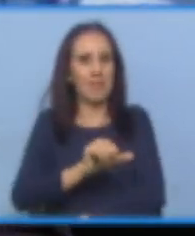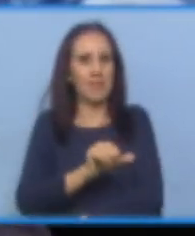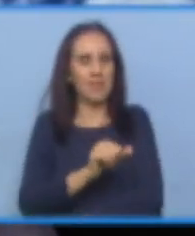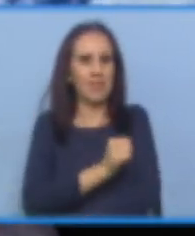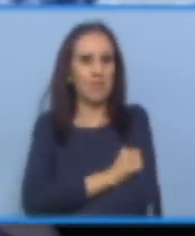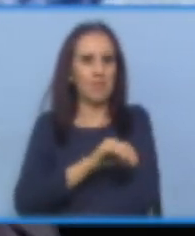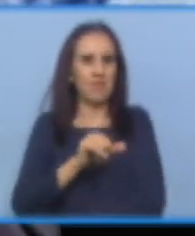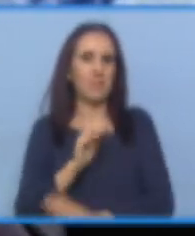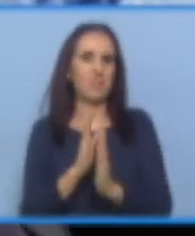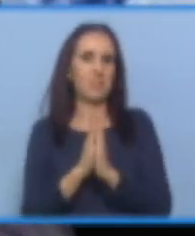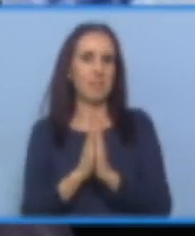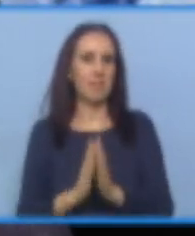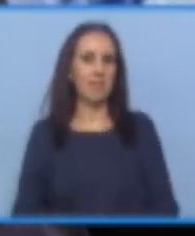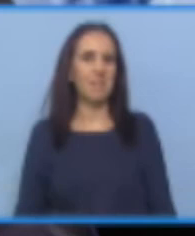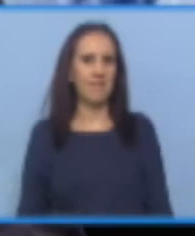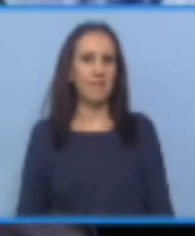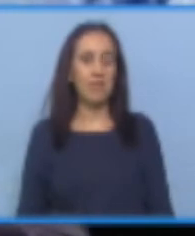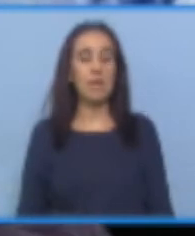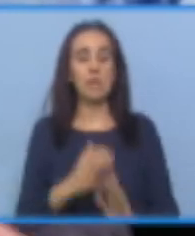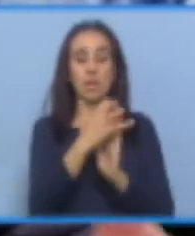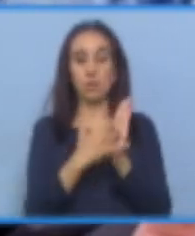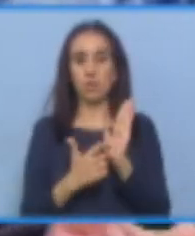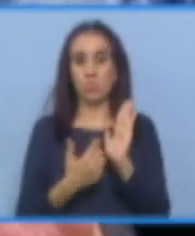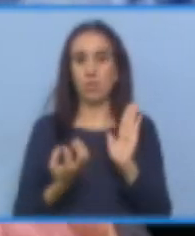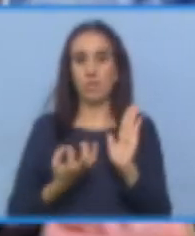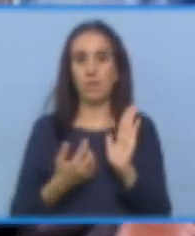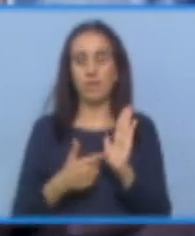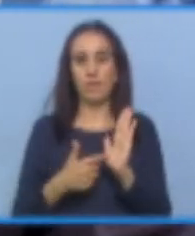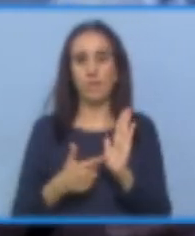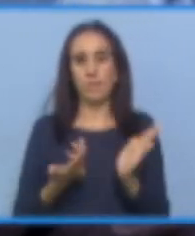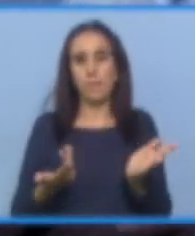Igreja doméstica, não é? E este documento situa-se também